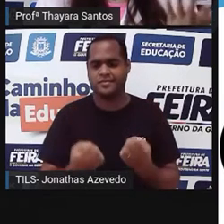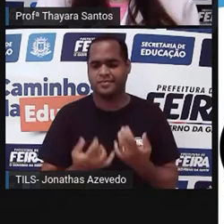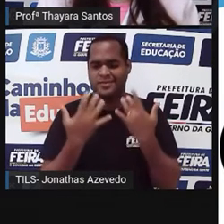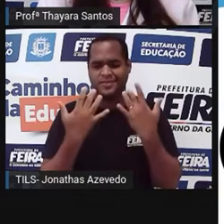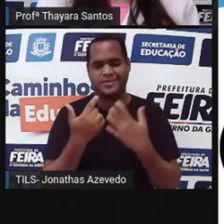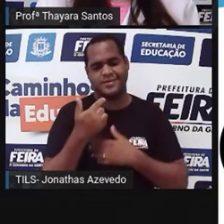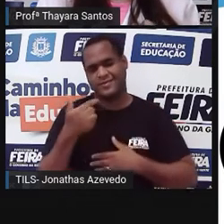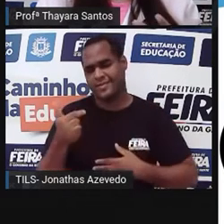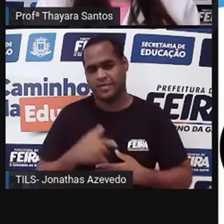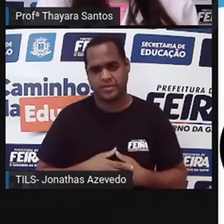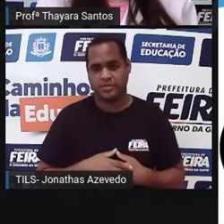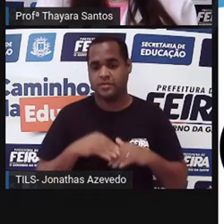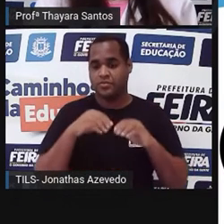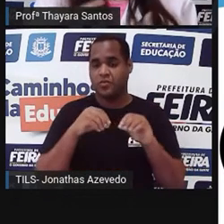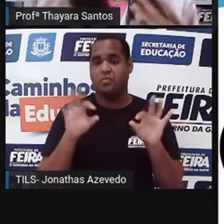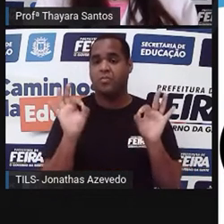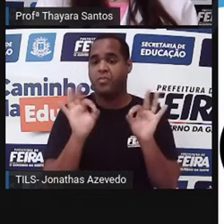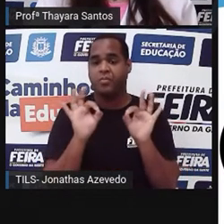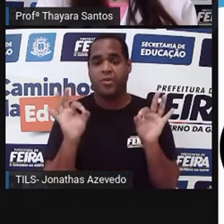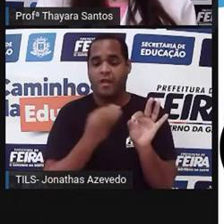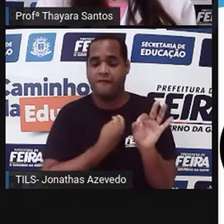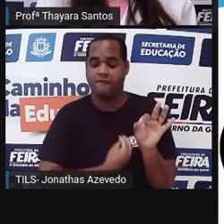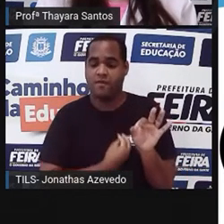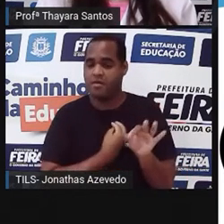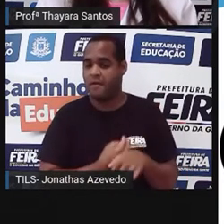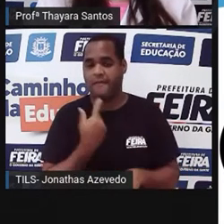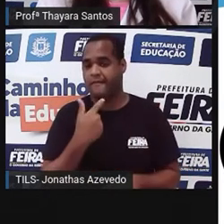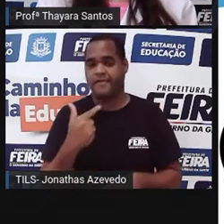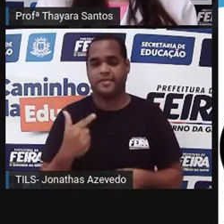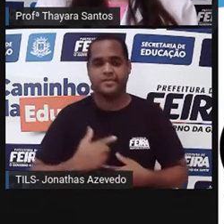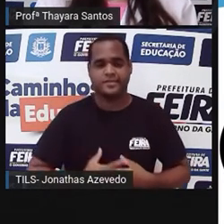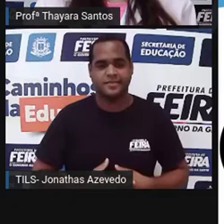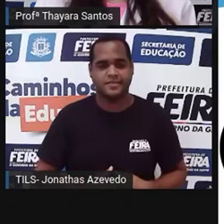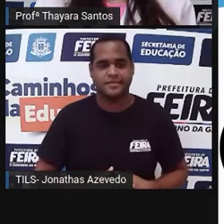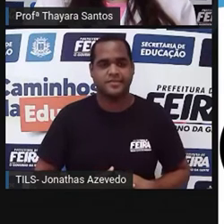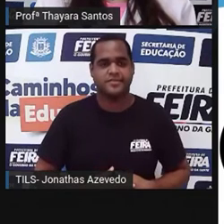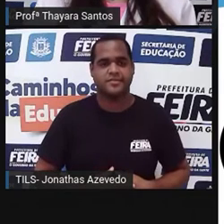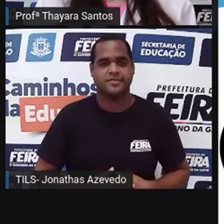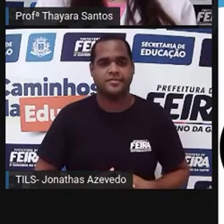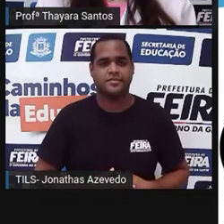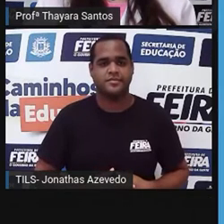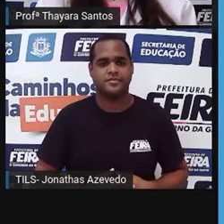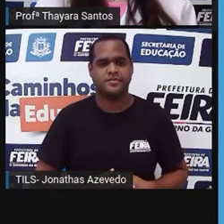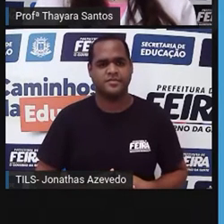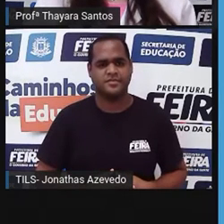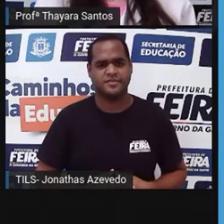nascer, porque aquele solo está desertificado, está sem nutriente nenhum ali.